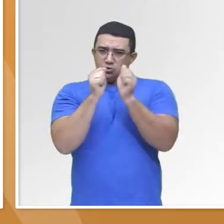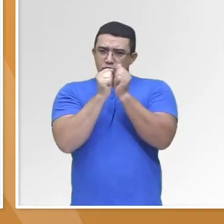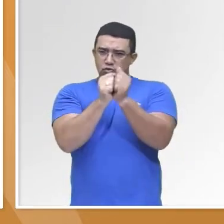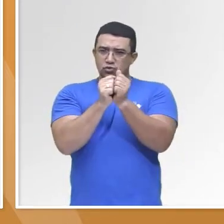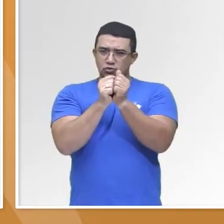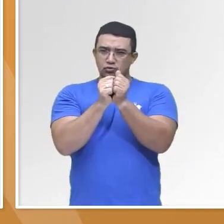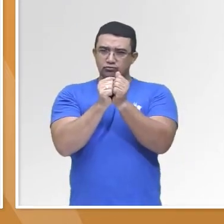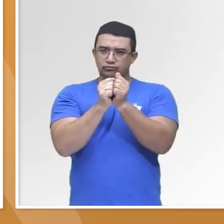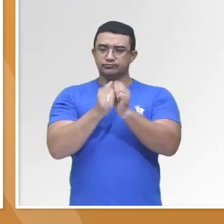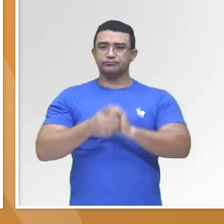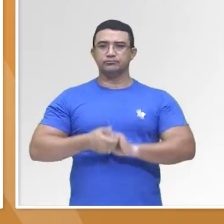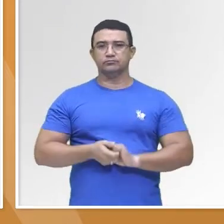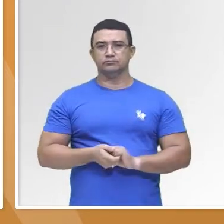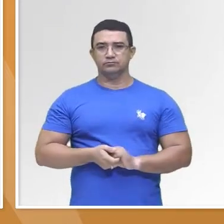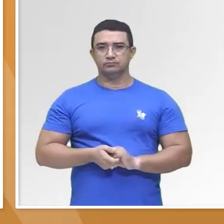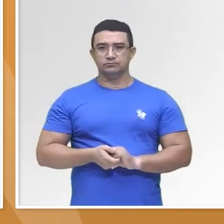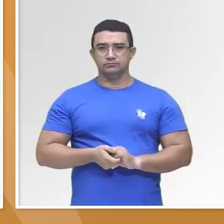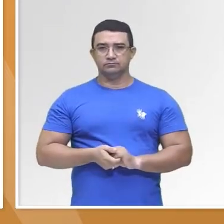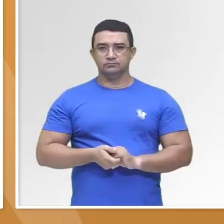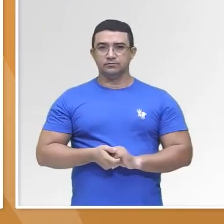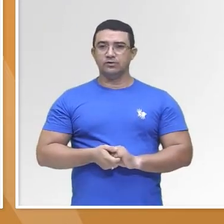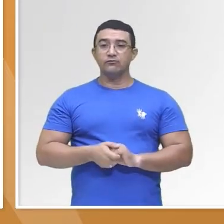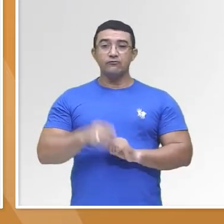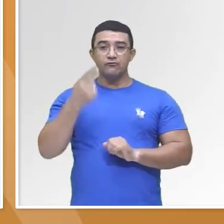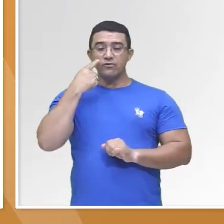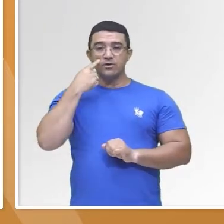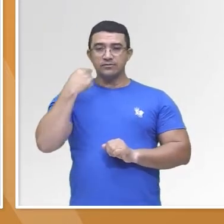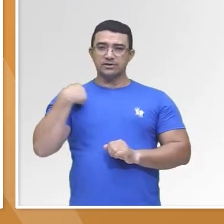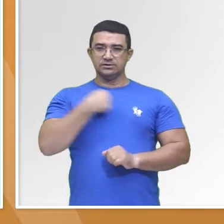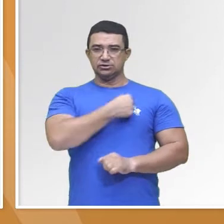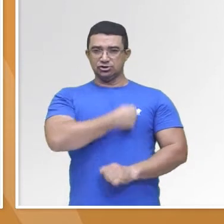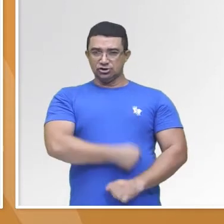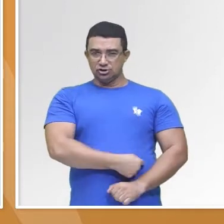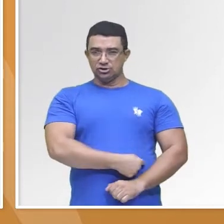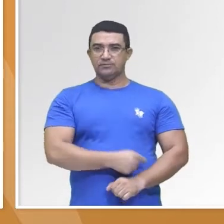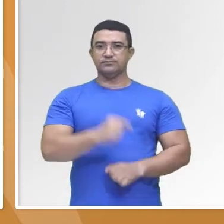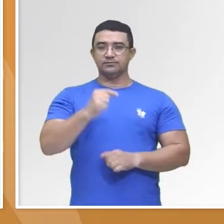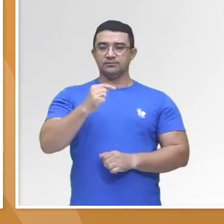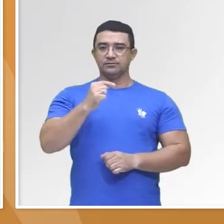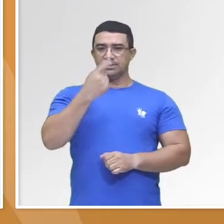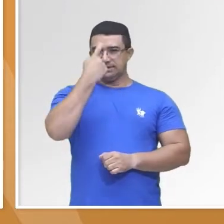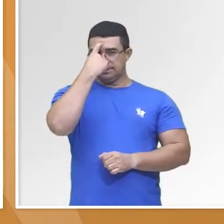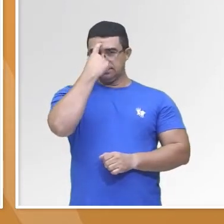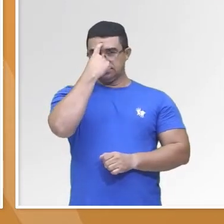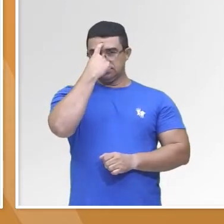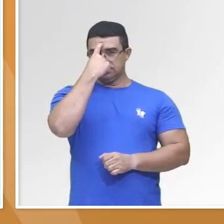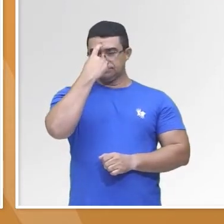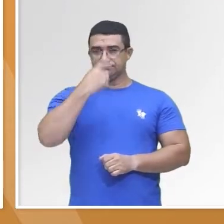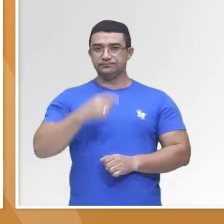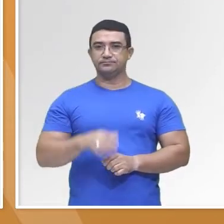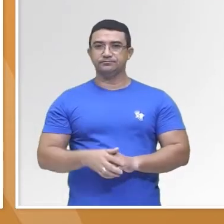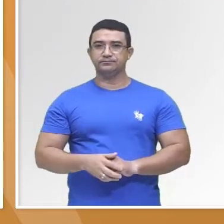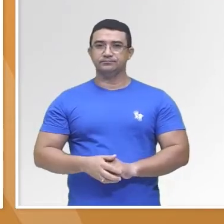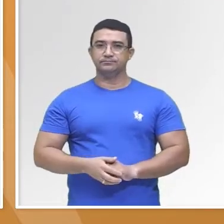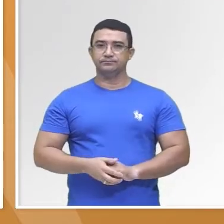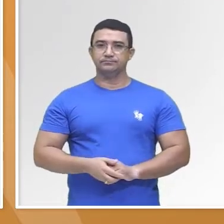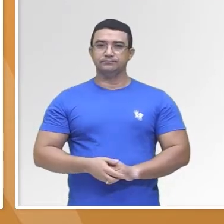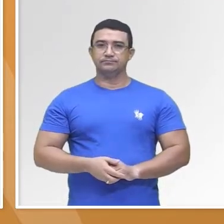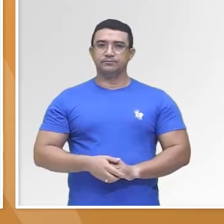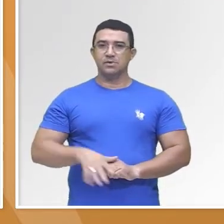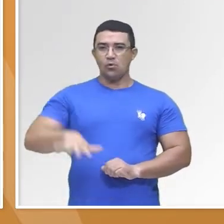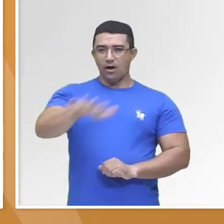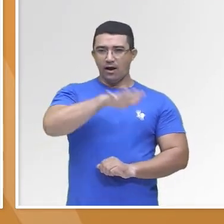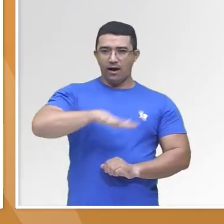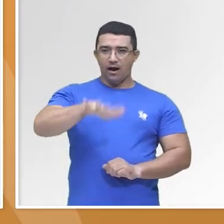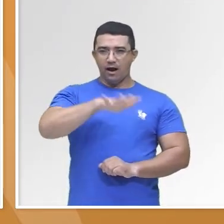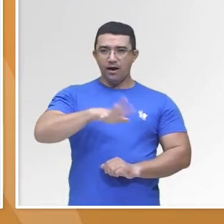China, da Índia, por exemplo, tá? Nós temos aí, então, áreas que têm